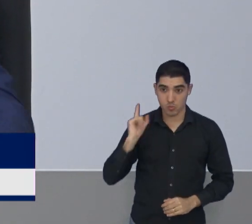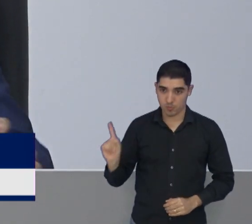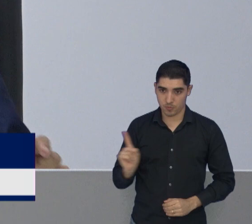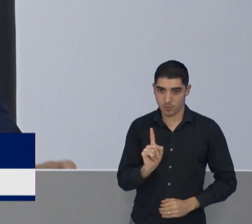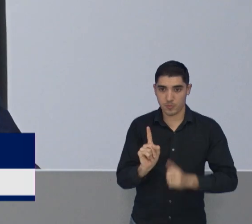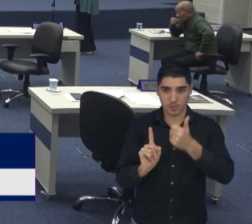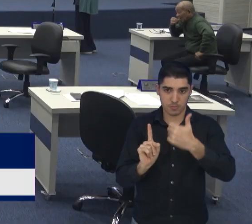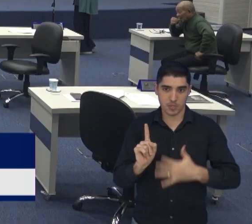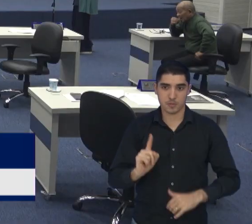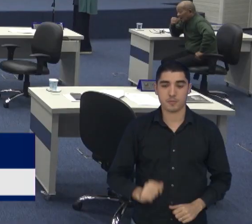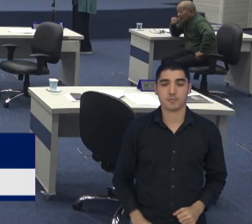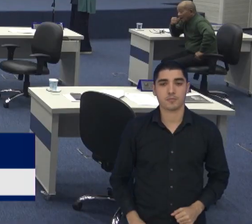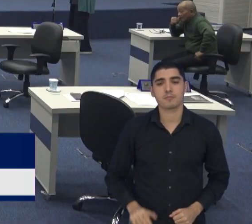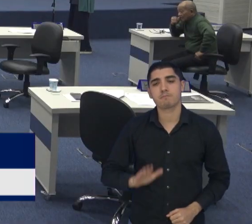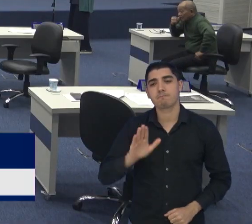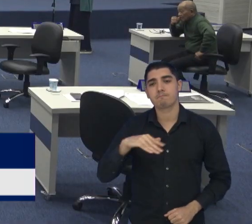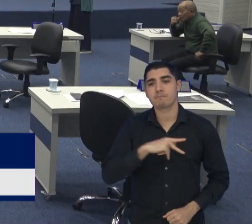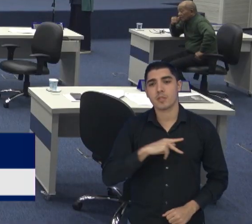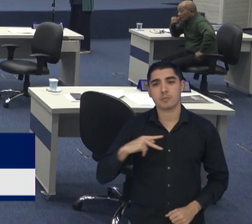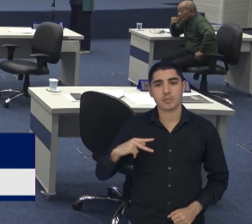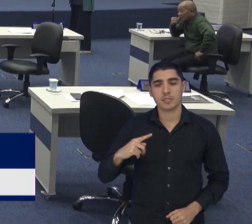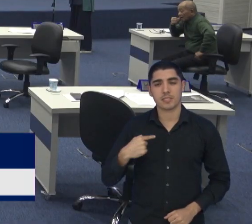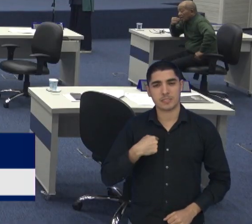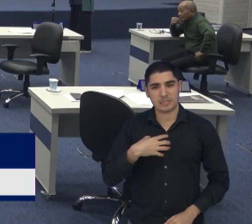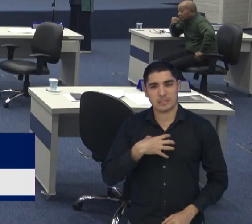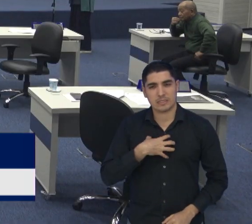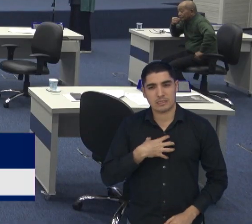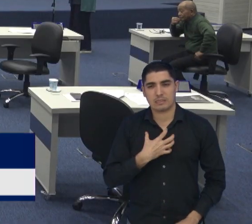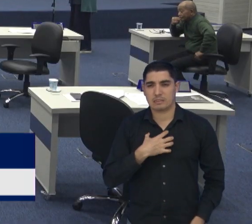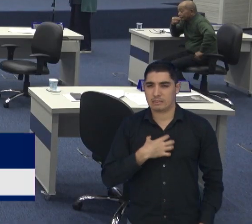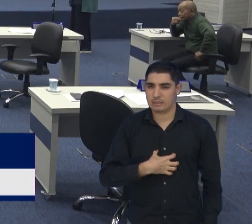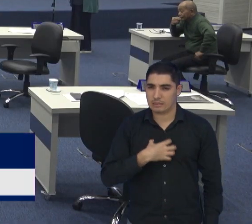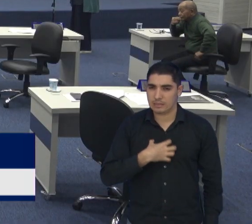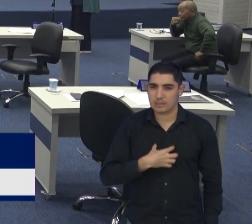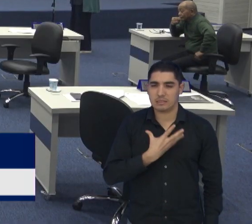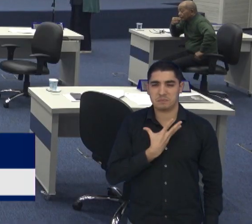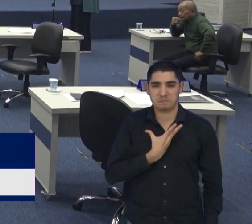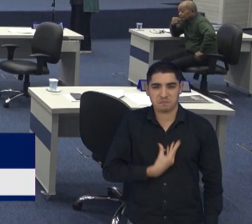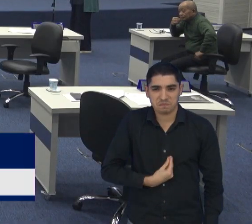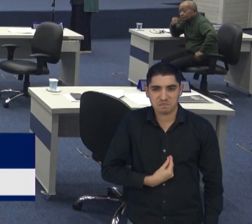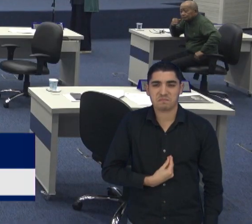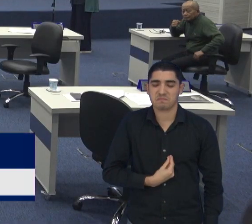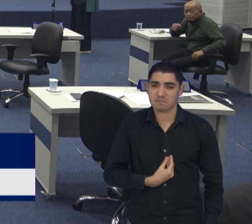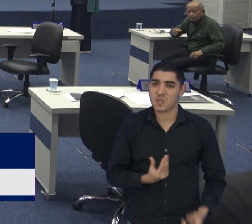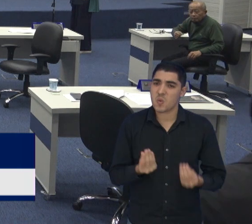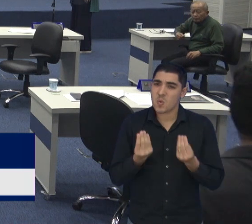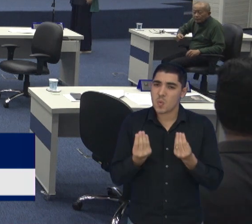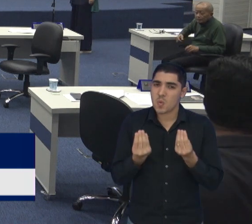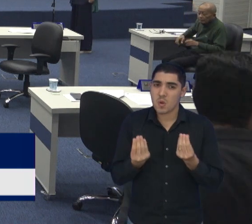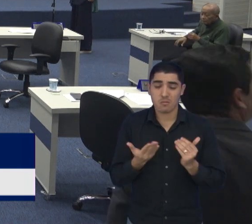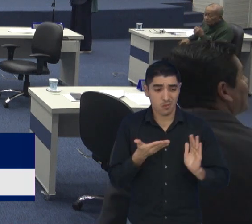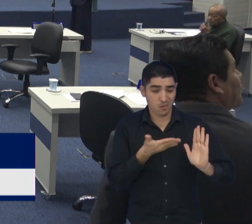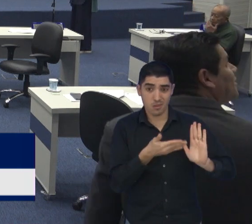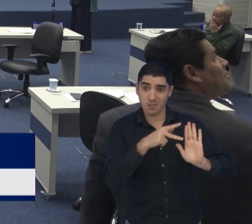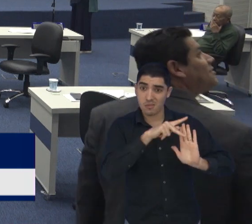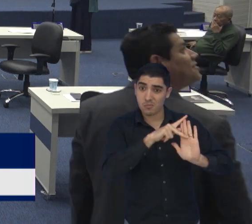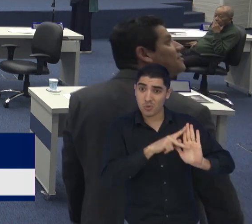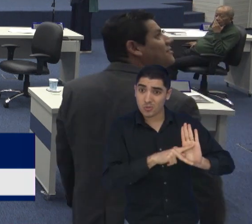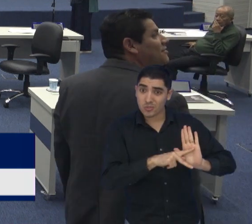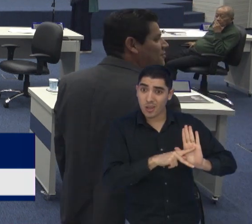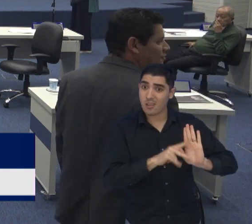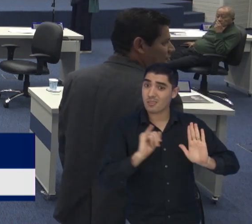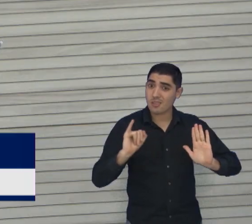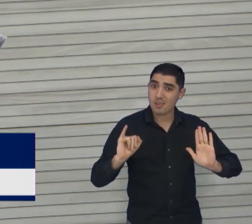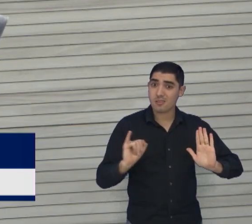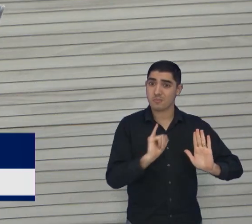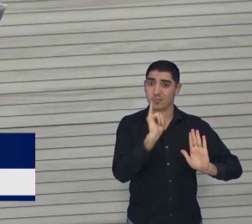Rita. Senhor presidente, eu fico estarrecida de ver que o projeto de tanta importância para